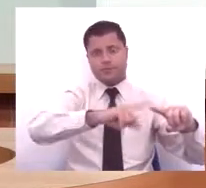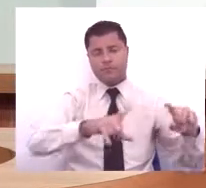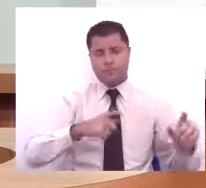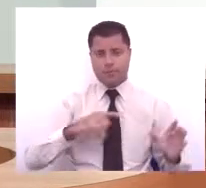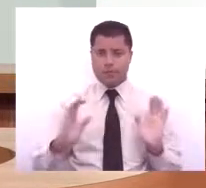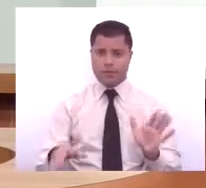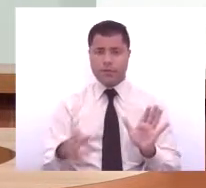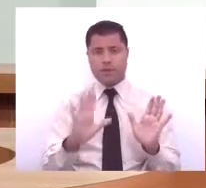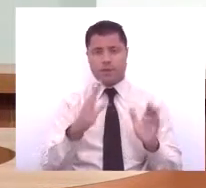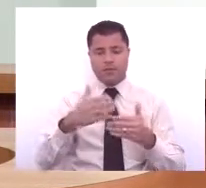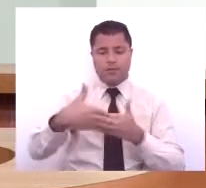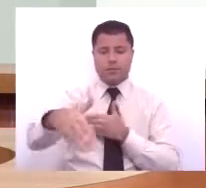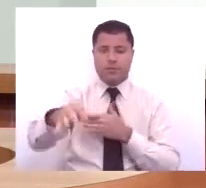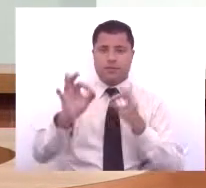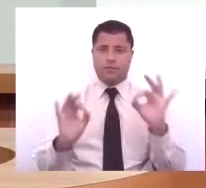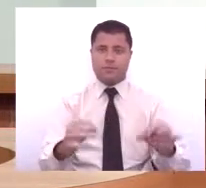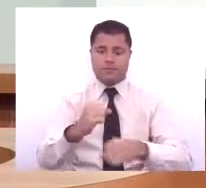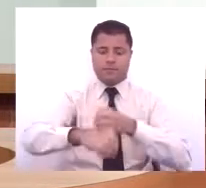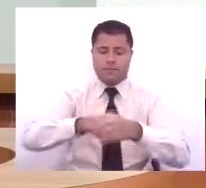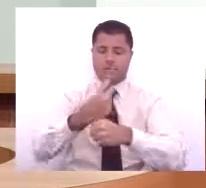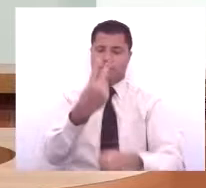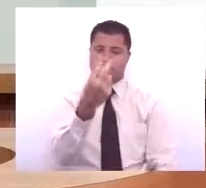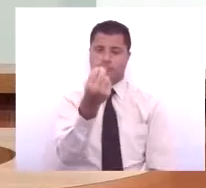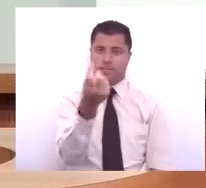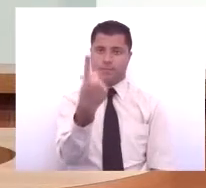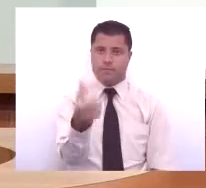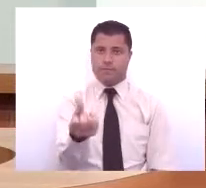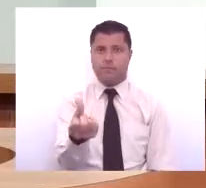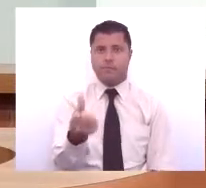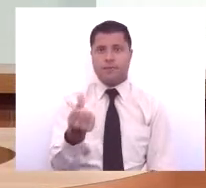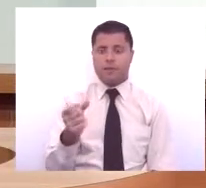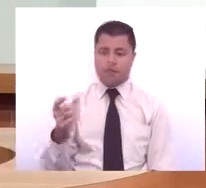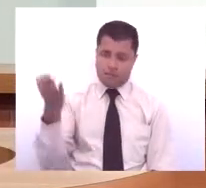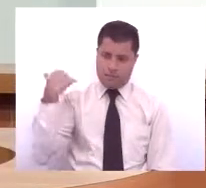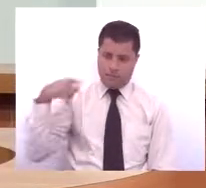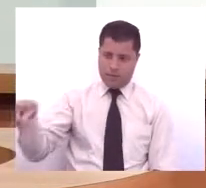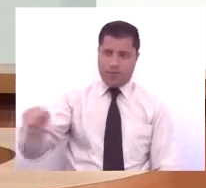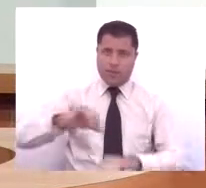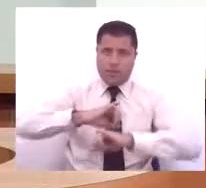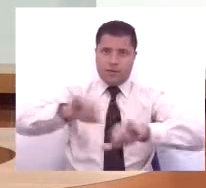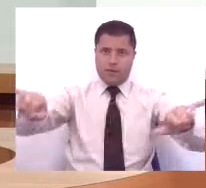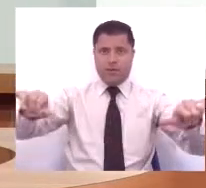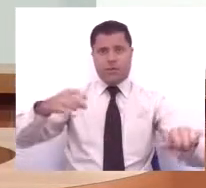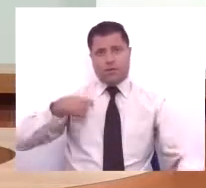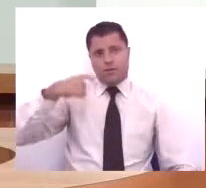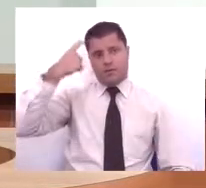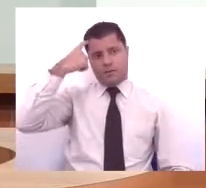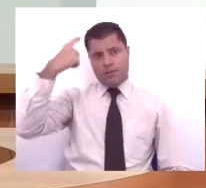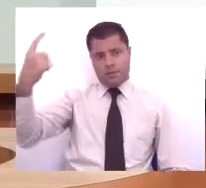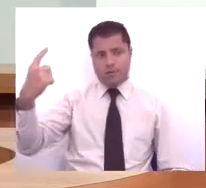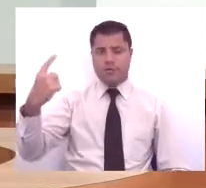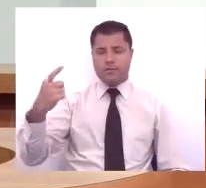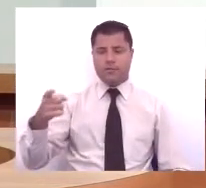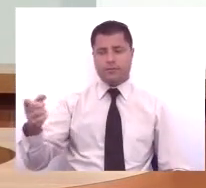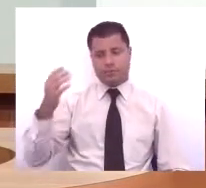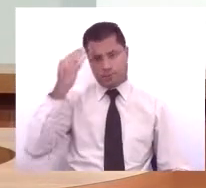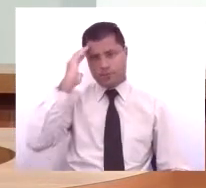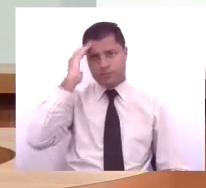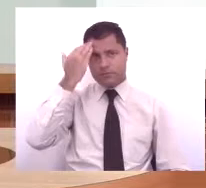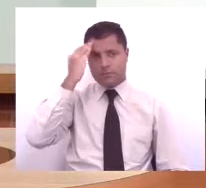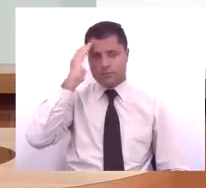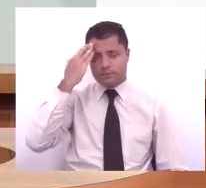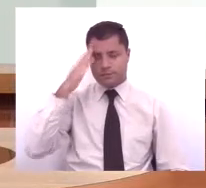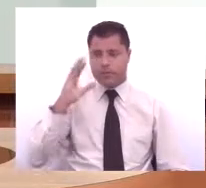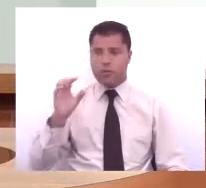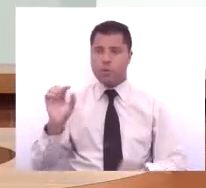2016. Naquele momento, vereador Gilvan, eu entendia que a gente votar uma proibição de cavaletes na cidade